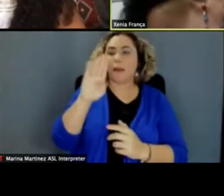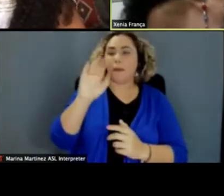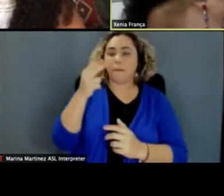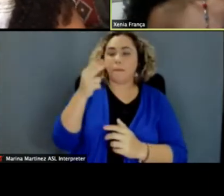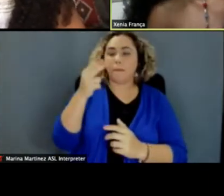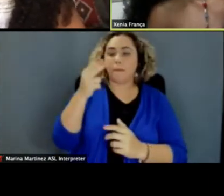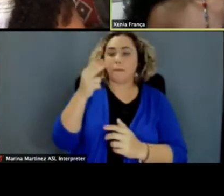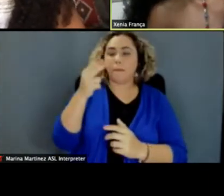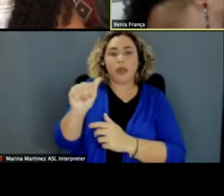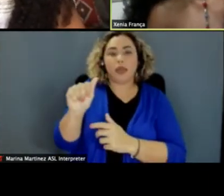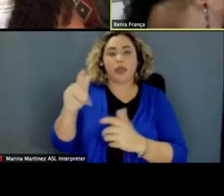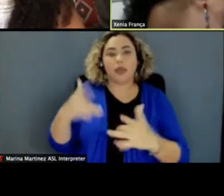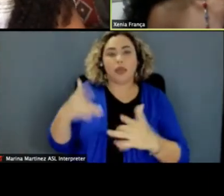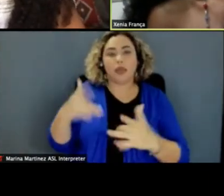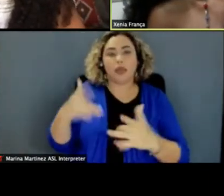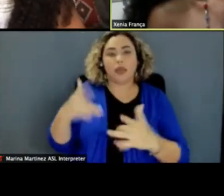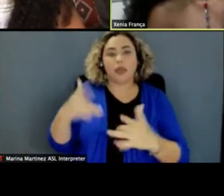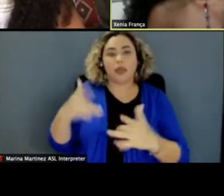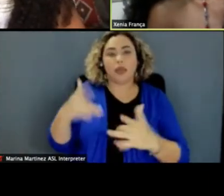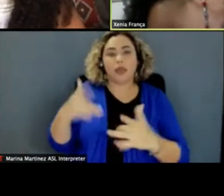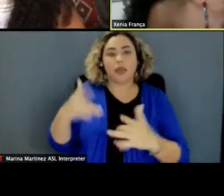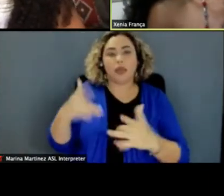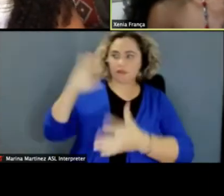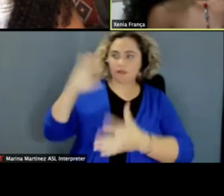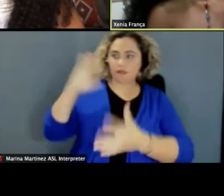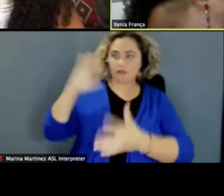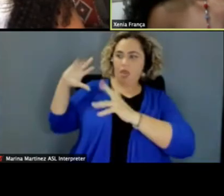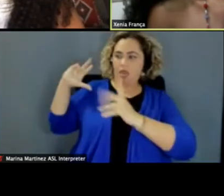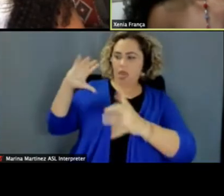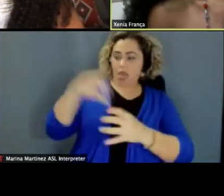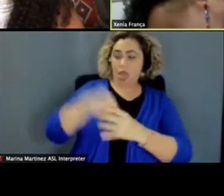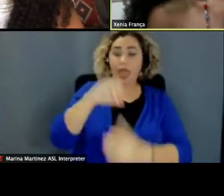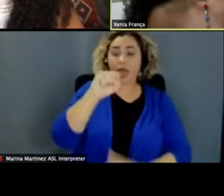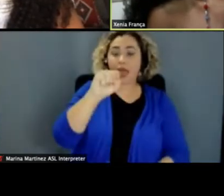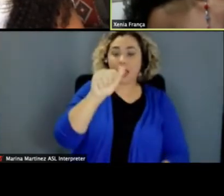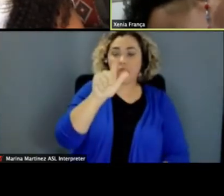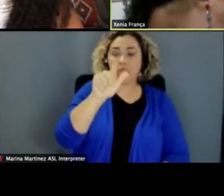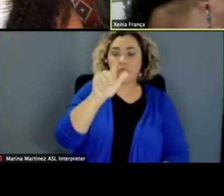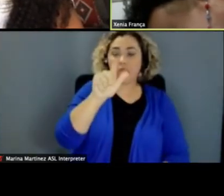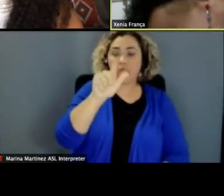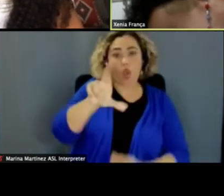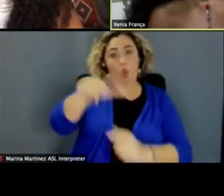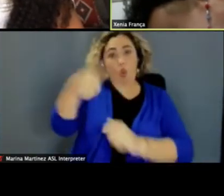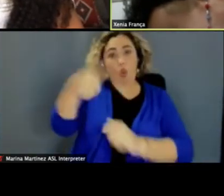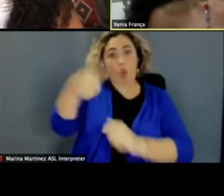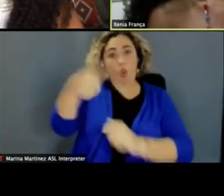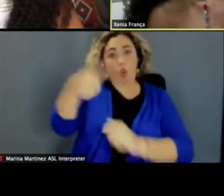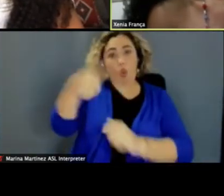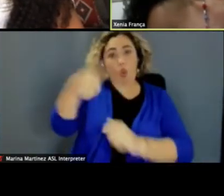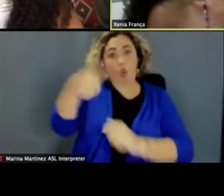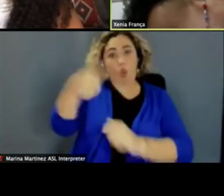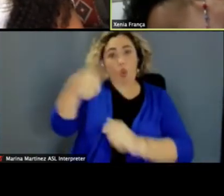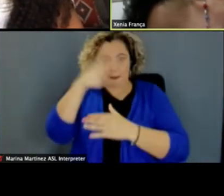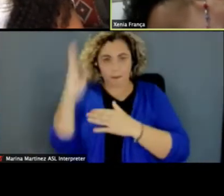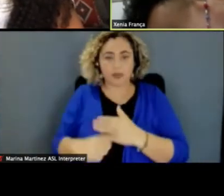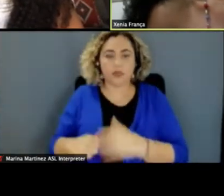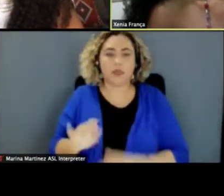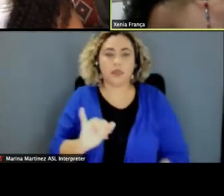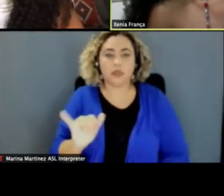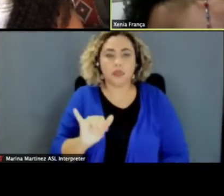respira essa ancestralidade, né? Salvador, que é uma das cidades mais conhecidas do Brasil, se não a cidade mais conhecida do Brasil,